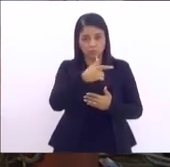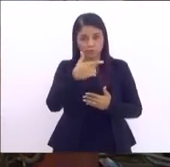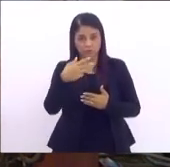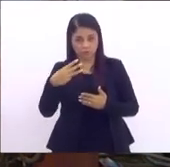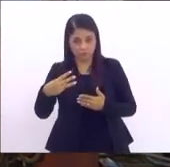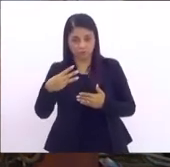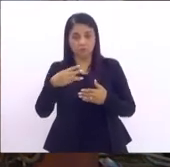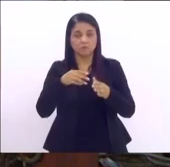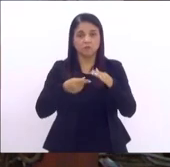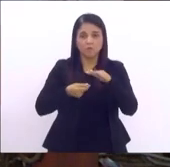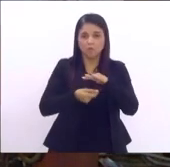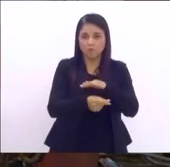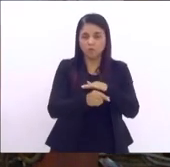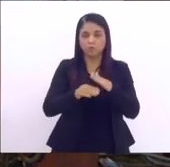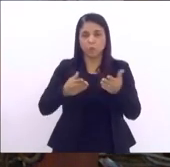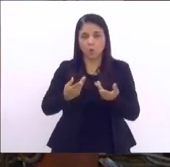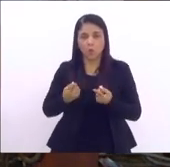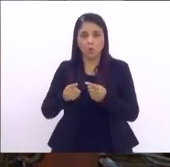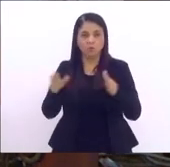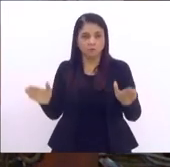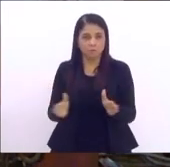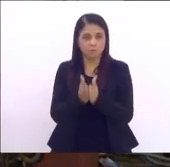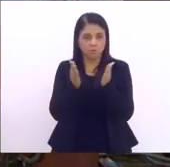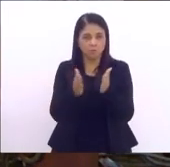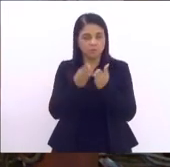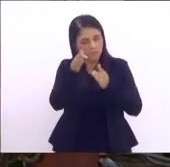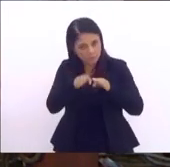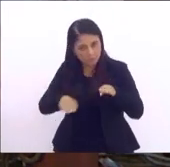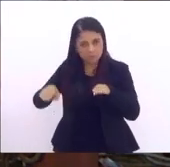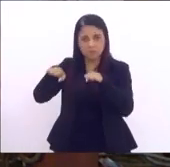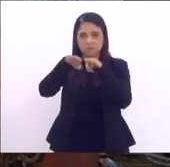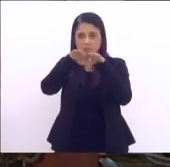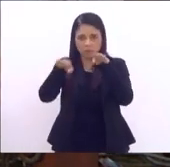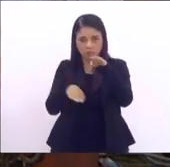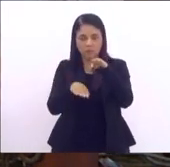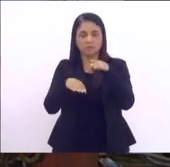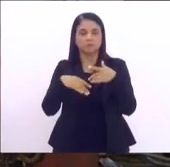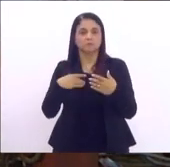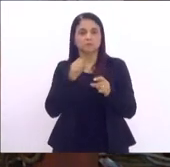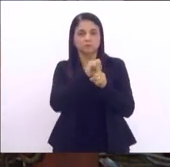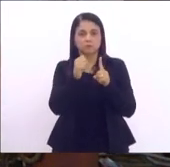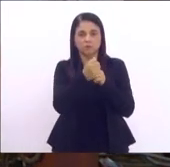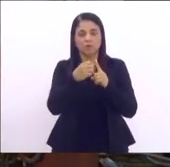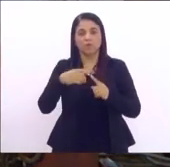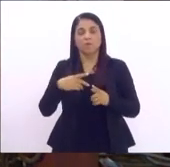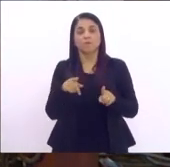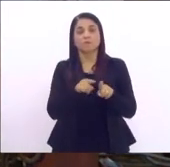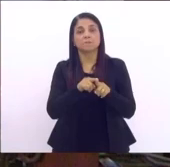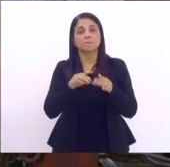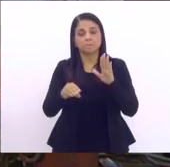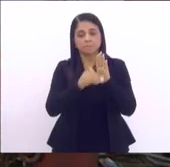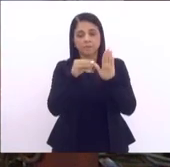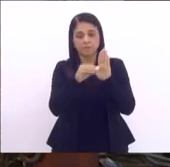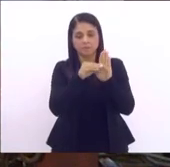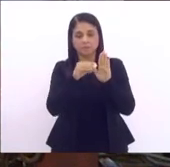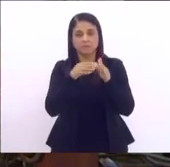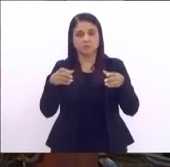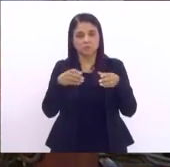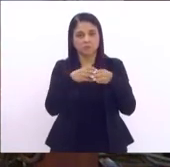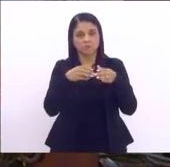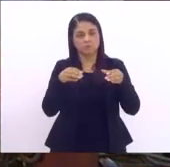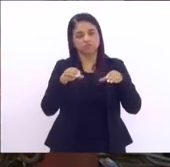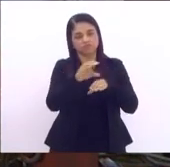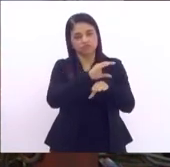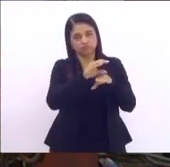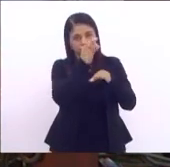e às Desigualdades Sociais, FECP, pendendo de pareceres das Comissões de Constituição e Justiça, de